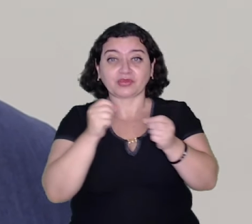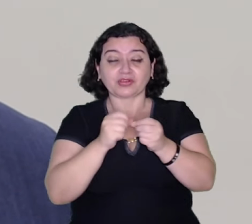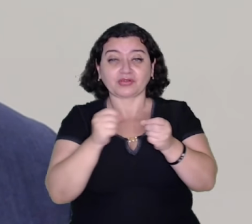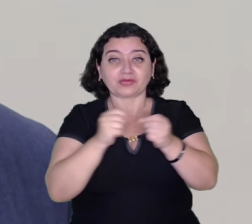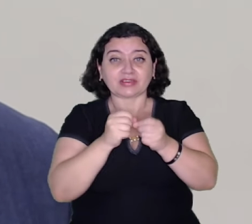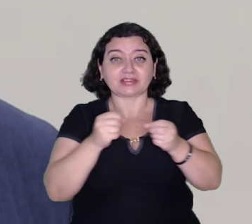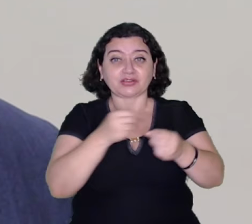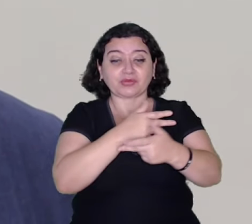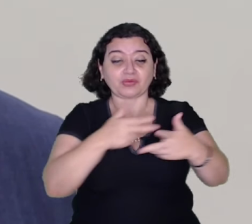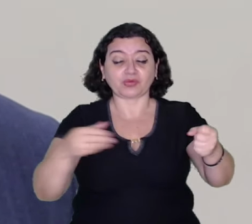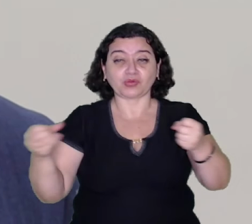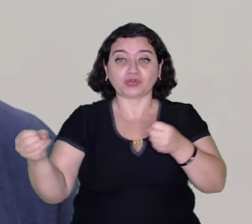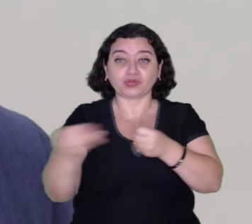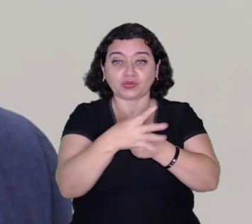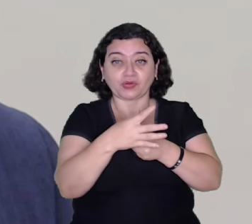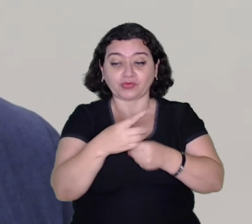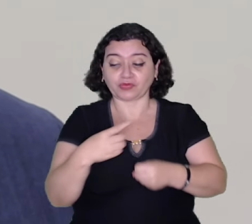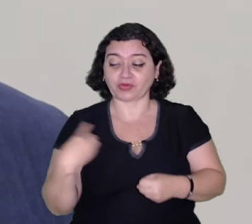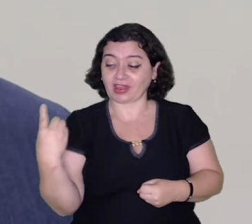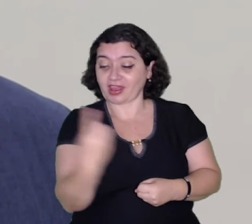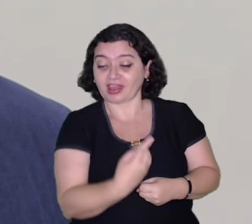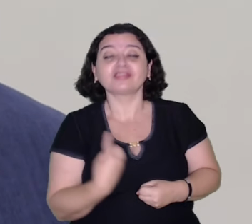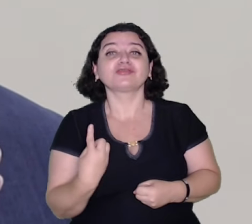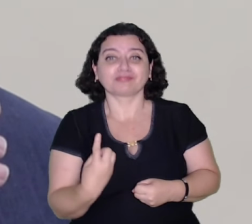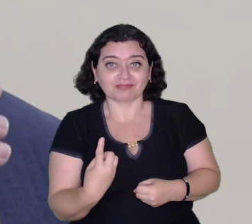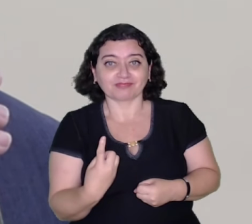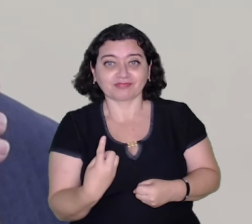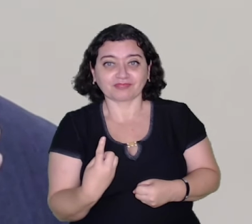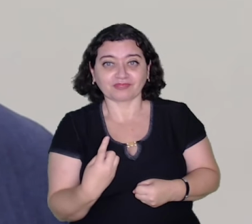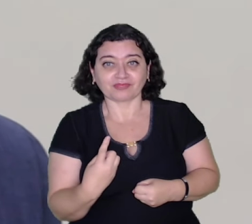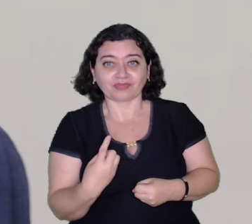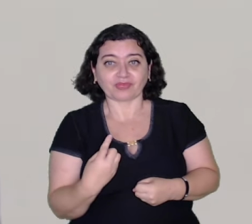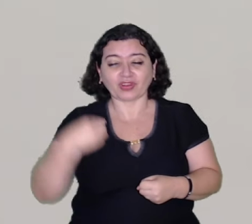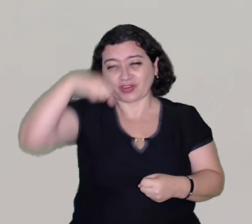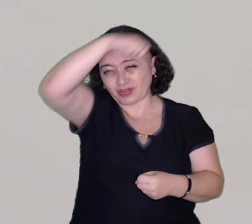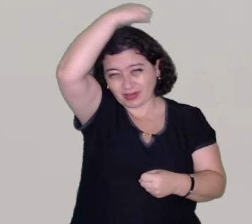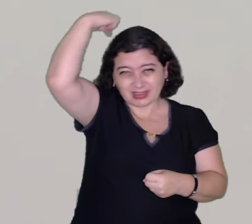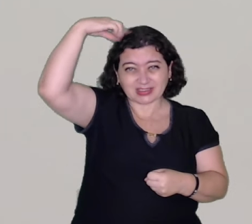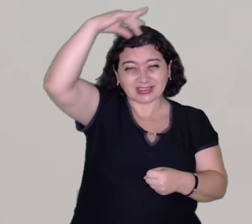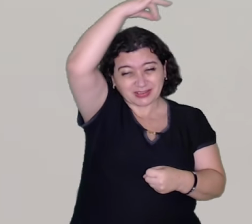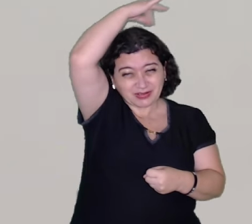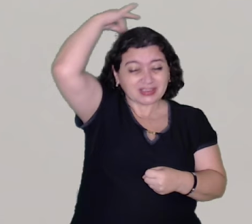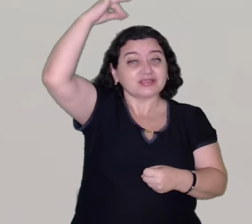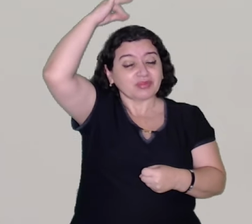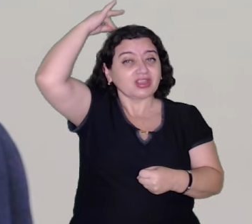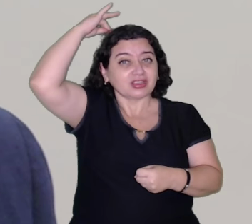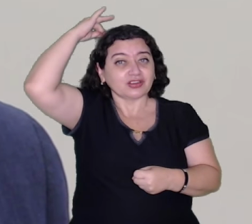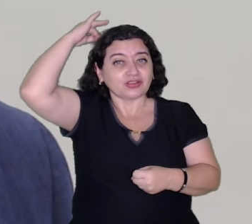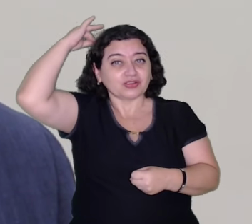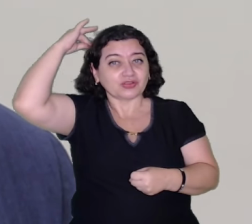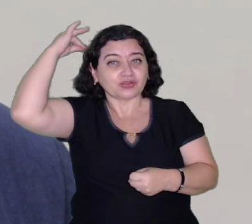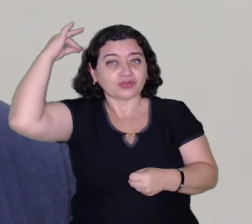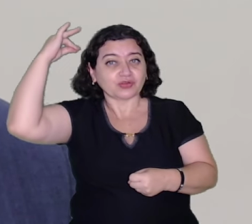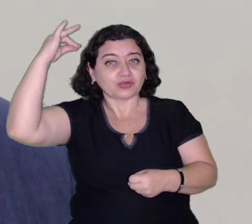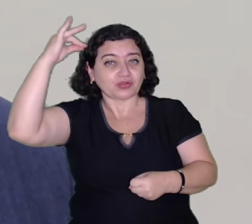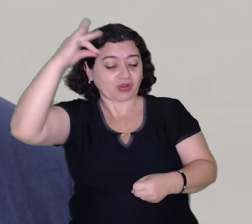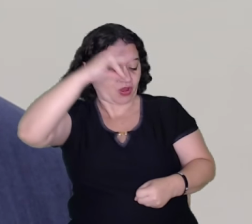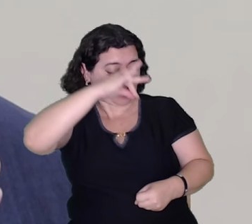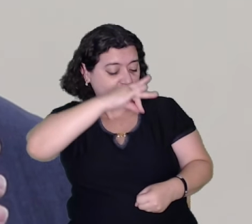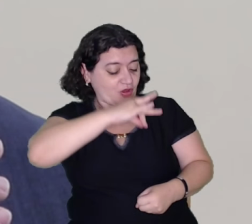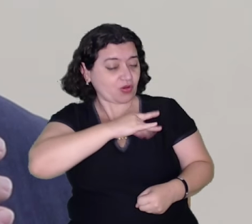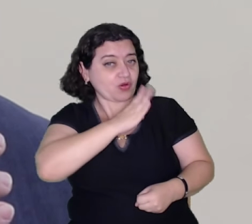algo novo entre nós. O Santo Espírito está trazendo a adoração viva